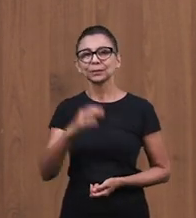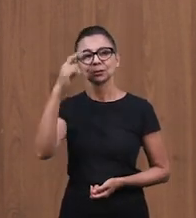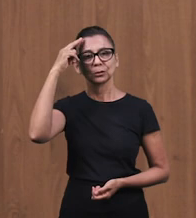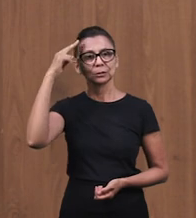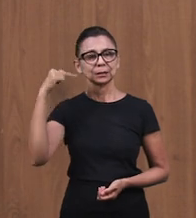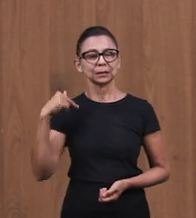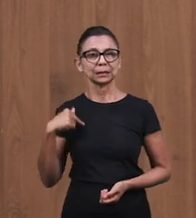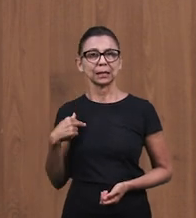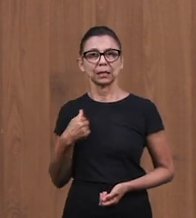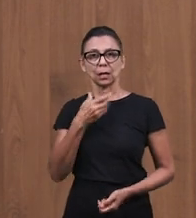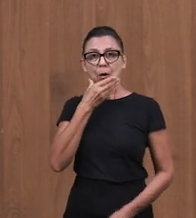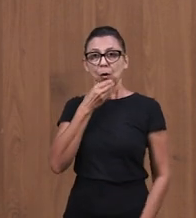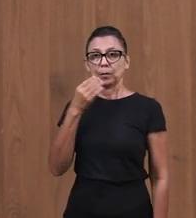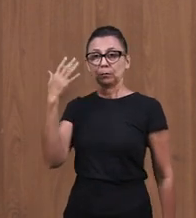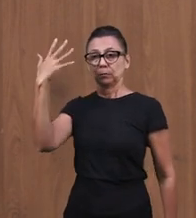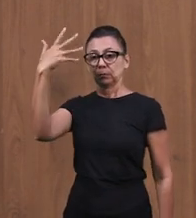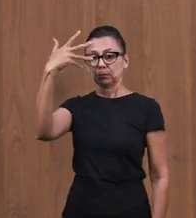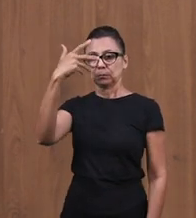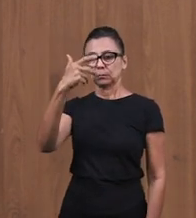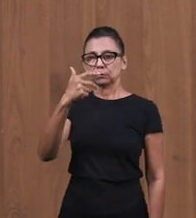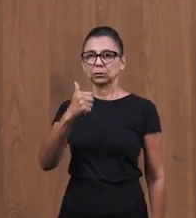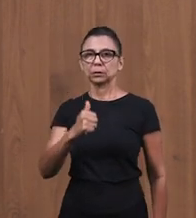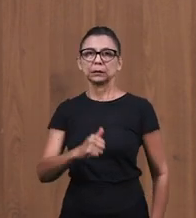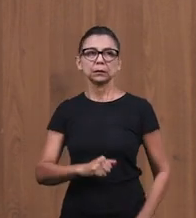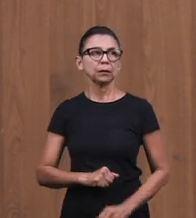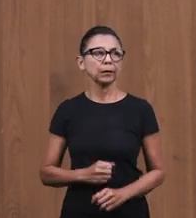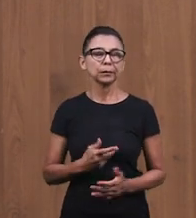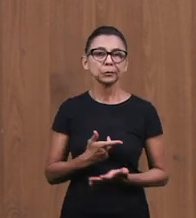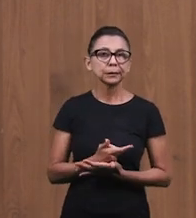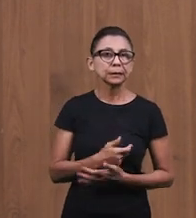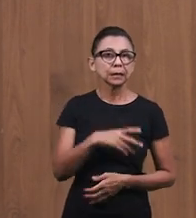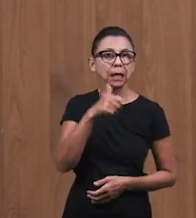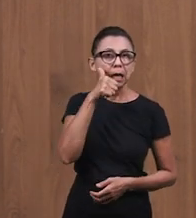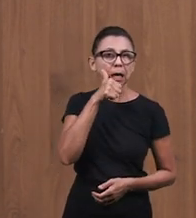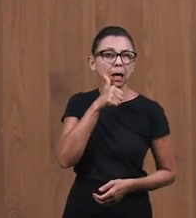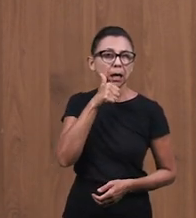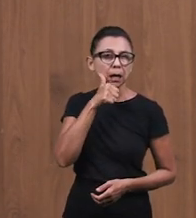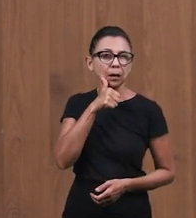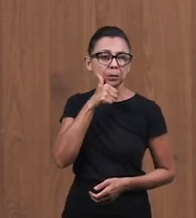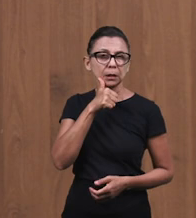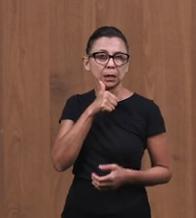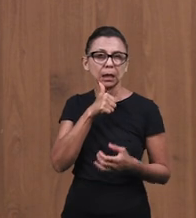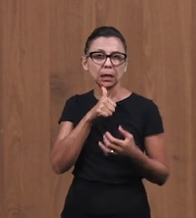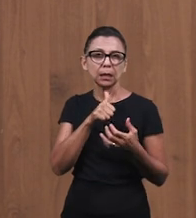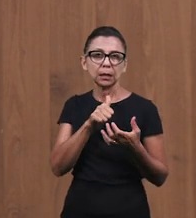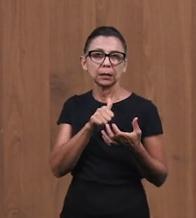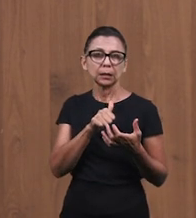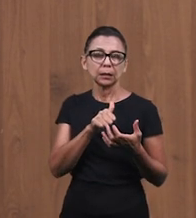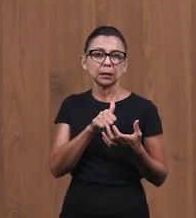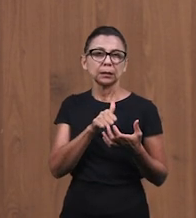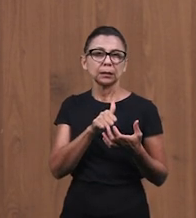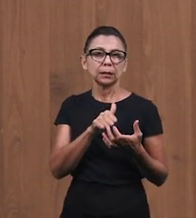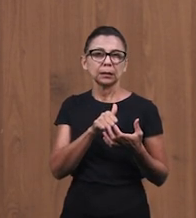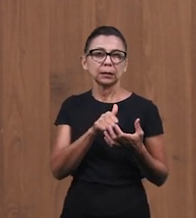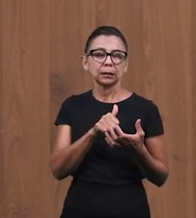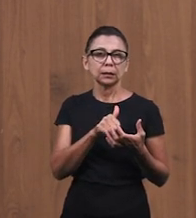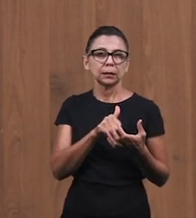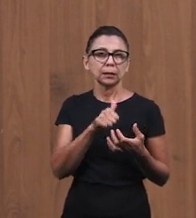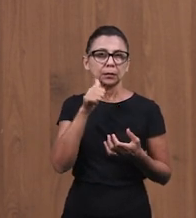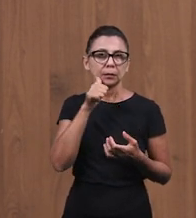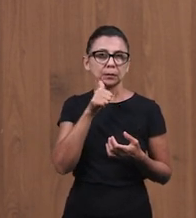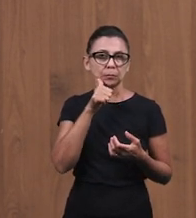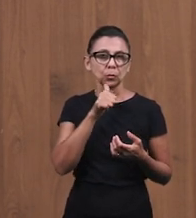Bíblia fala que José era um homem bonito e a esposa de Potifar quis que ele ficasse com ela. Só que José não